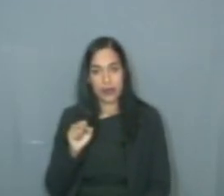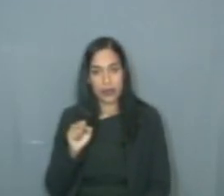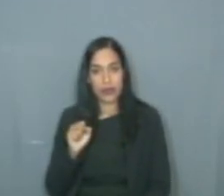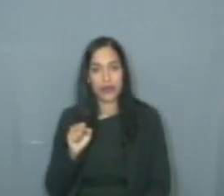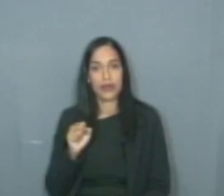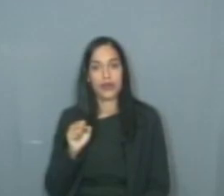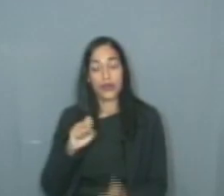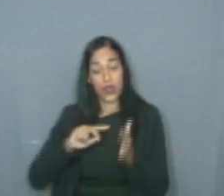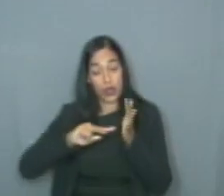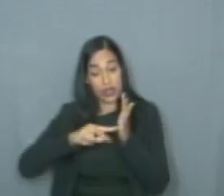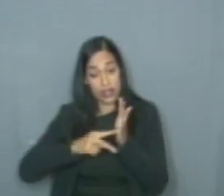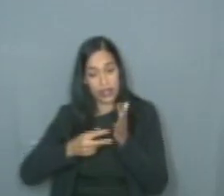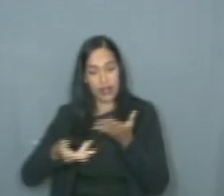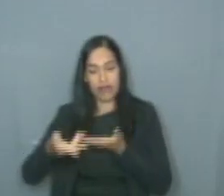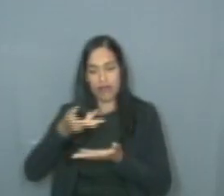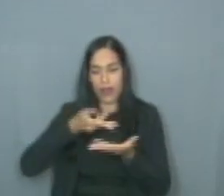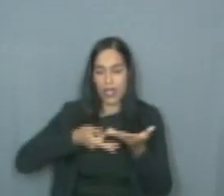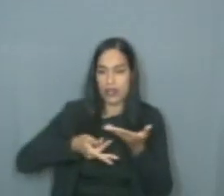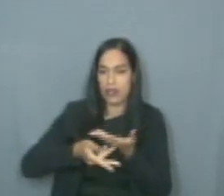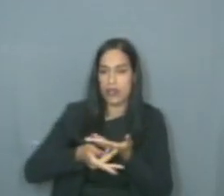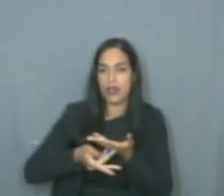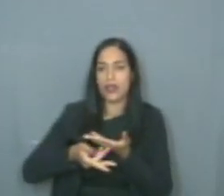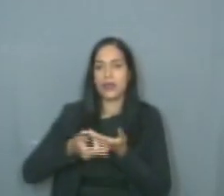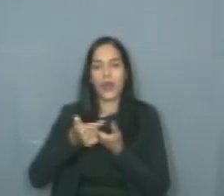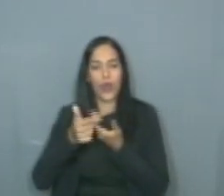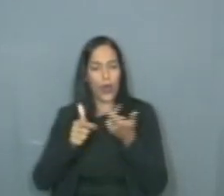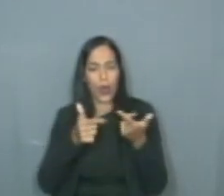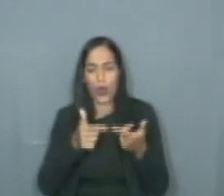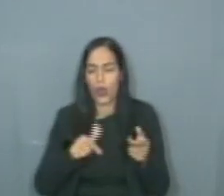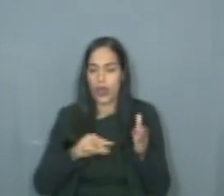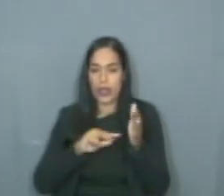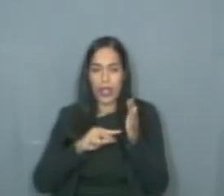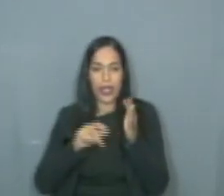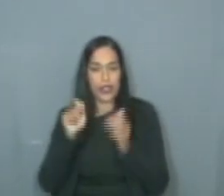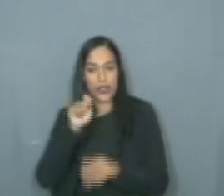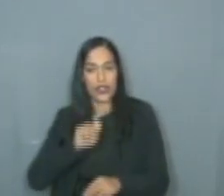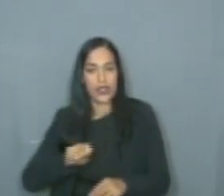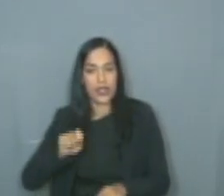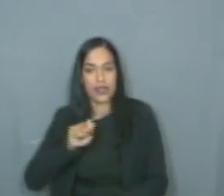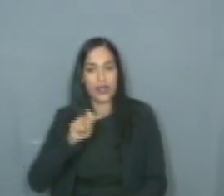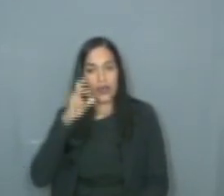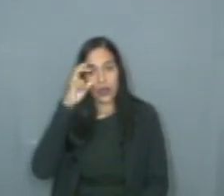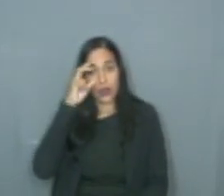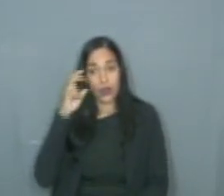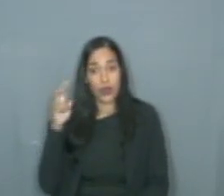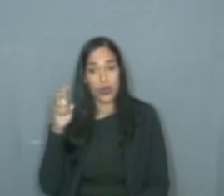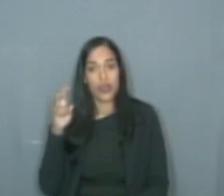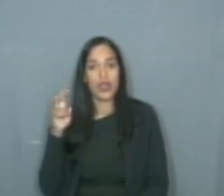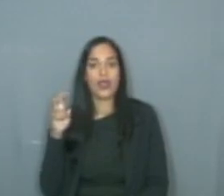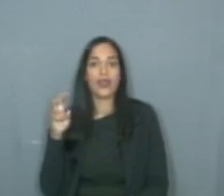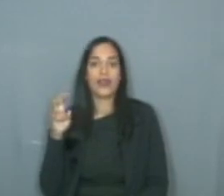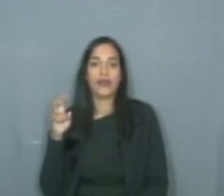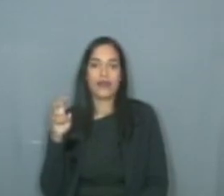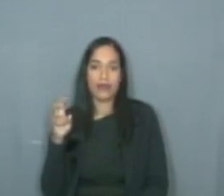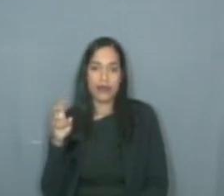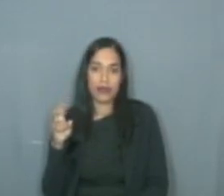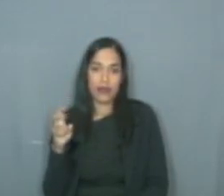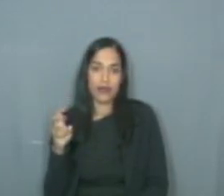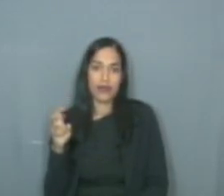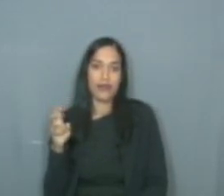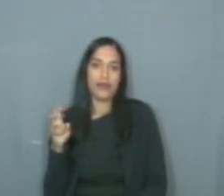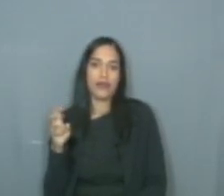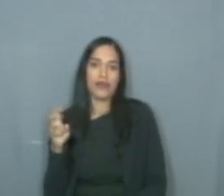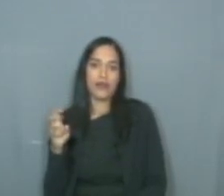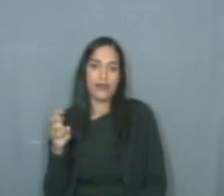se envolvem, ou qualquer outra associação em cultura, promove para